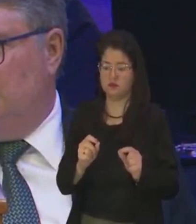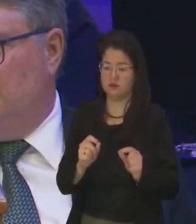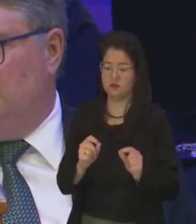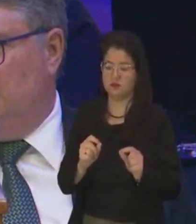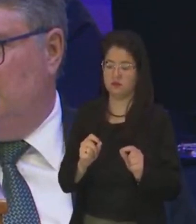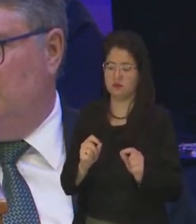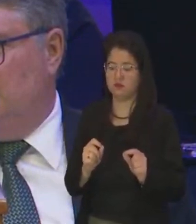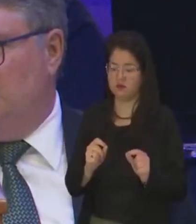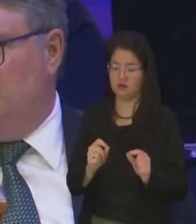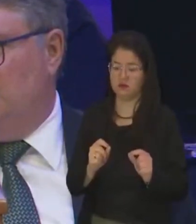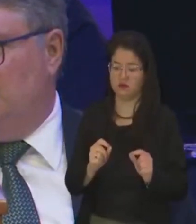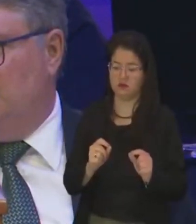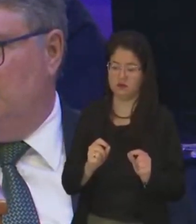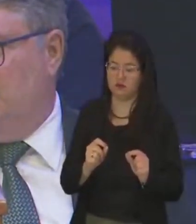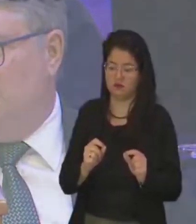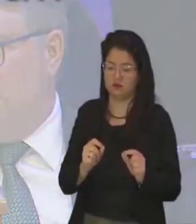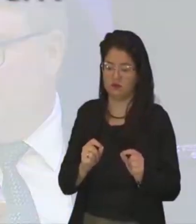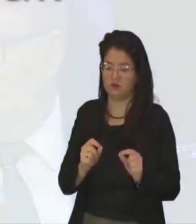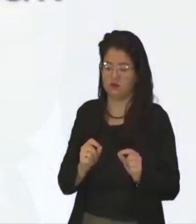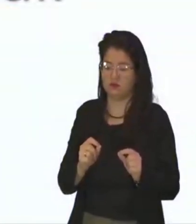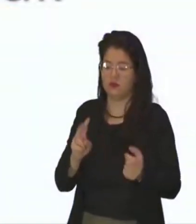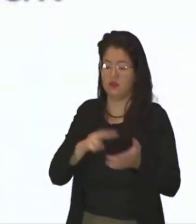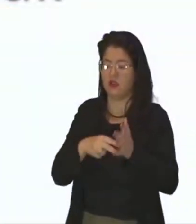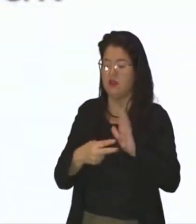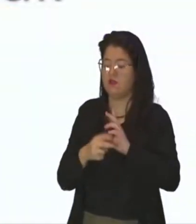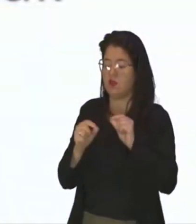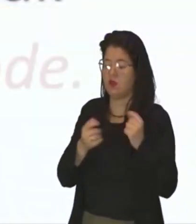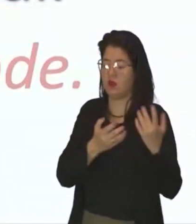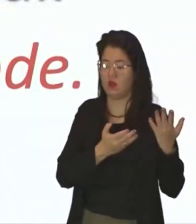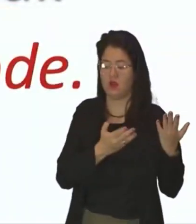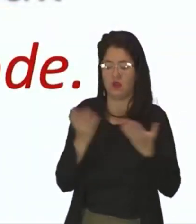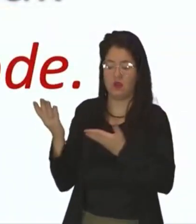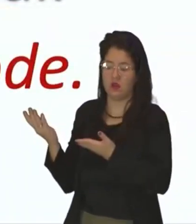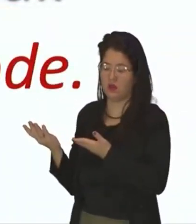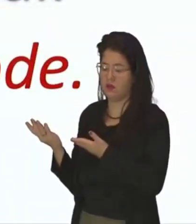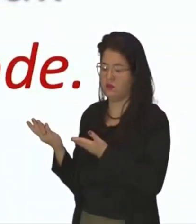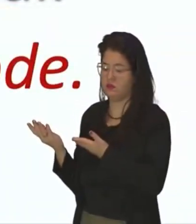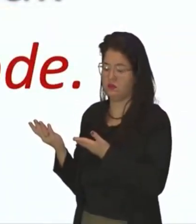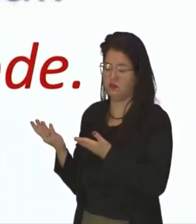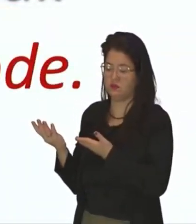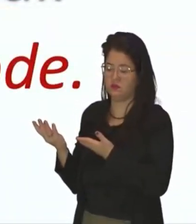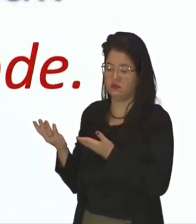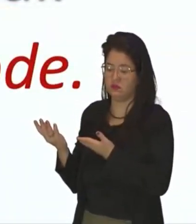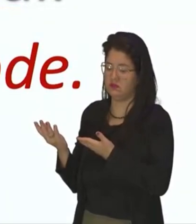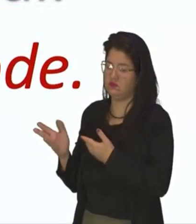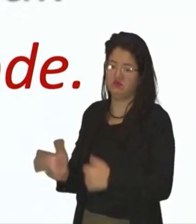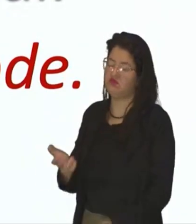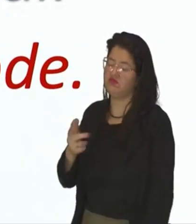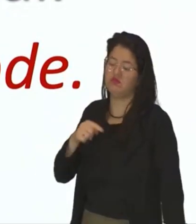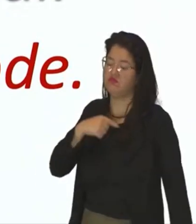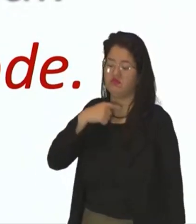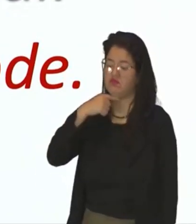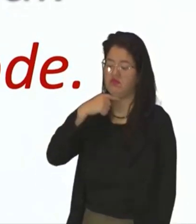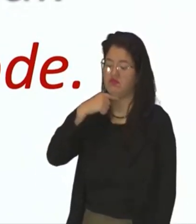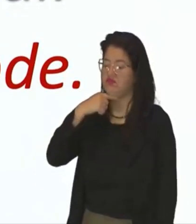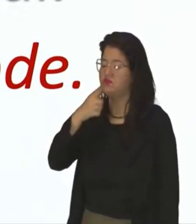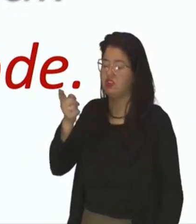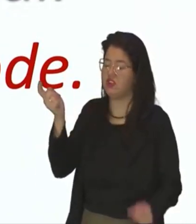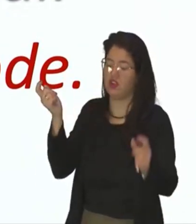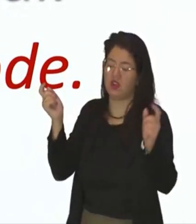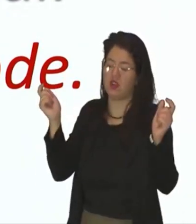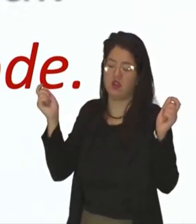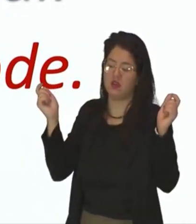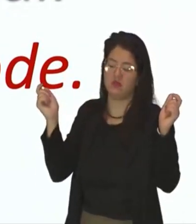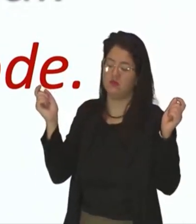non quate darron scondi, que literalmente quer dizer isso aqui, ó: com ele ninguém pode. Mas se